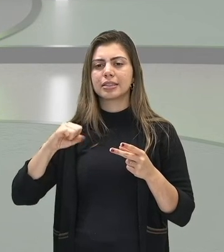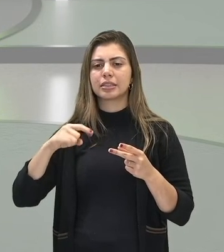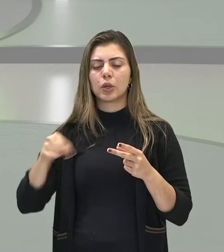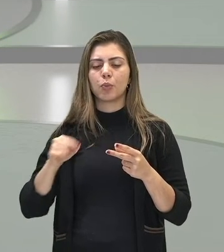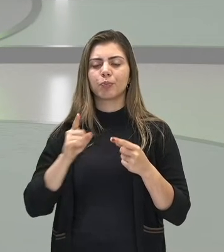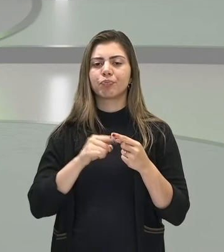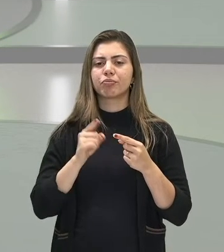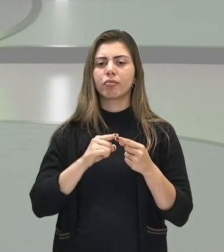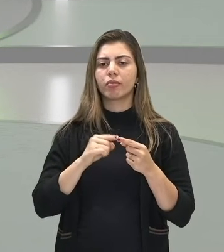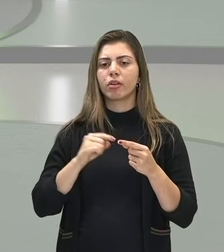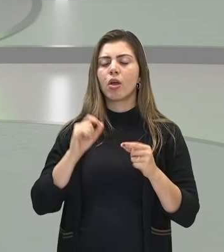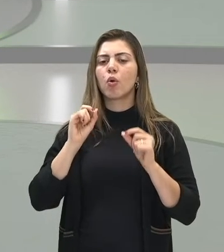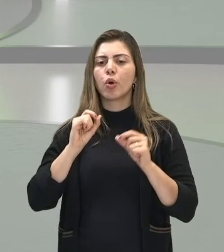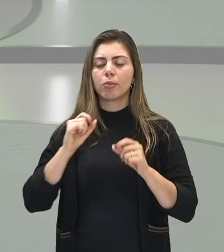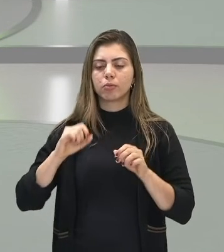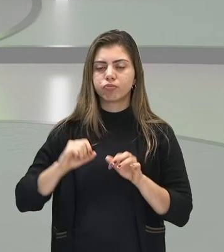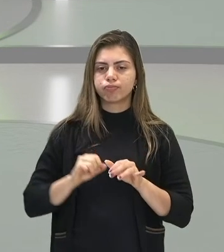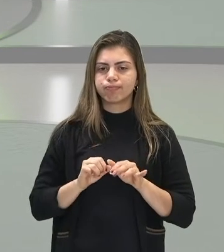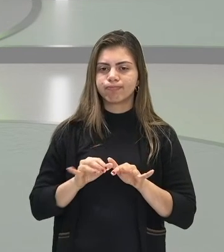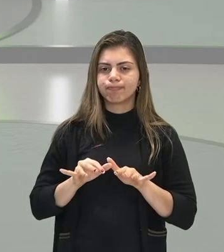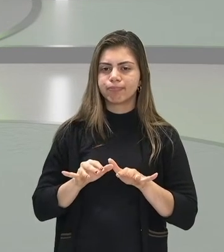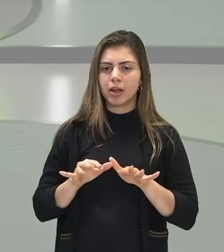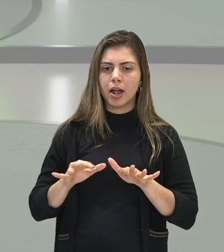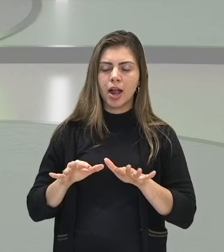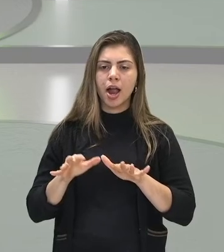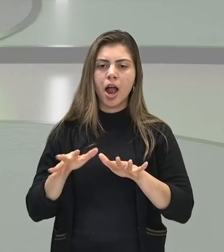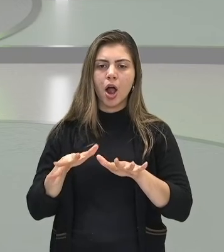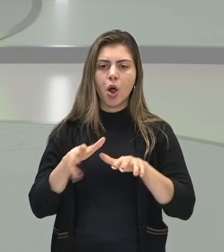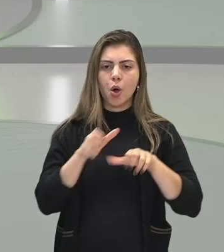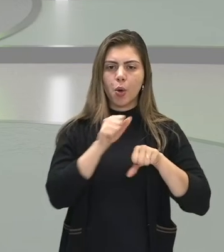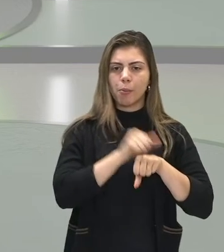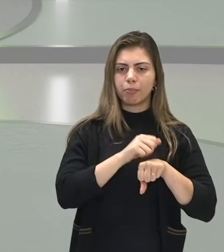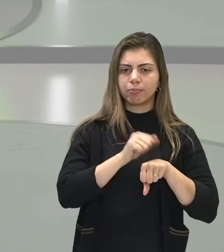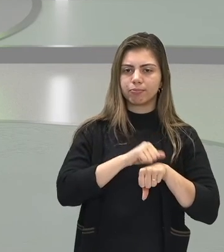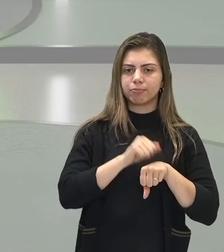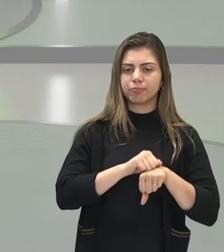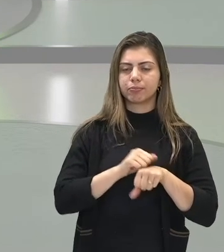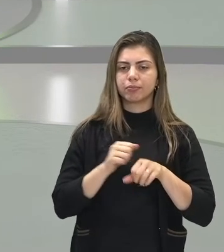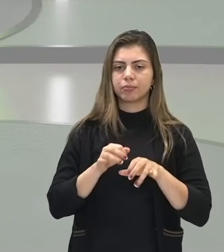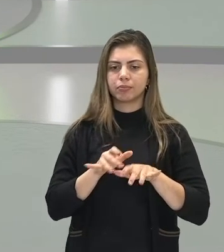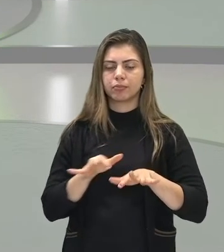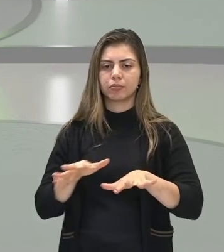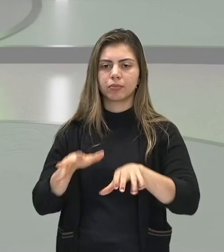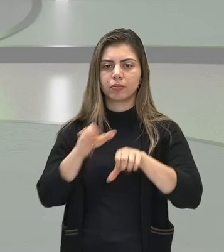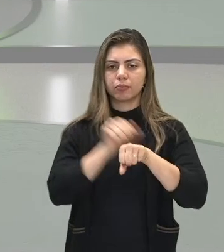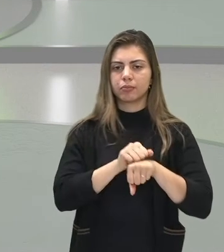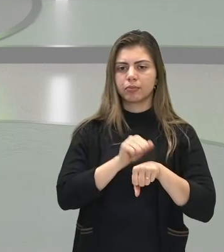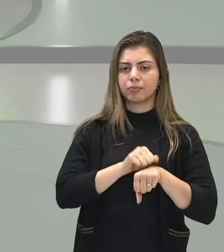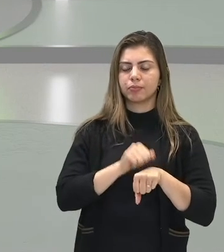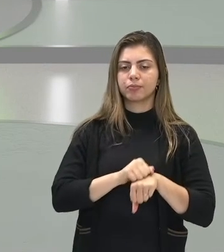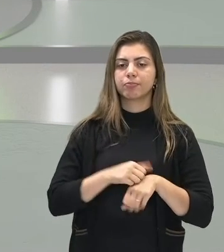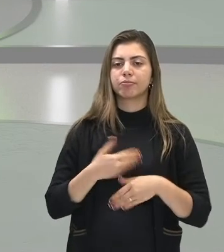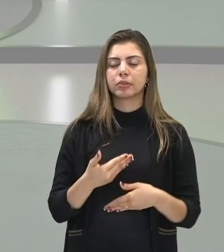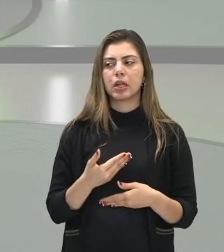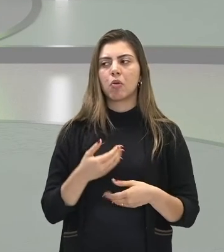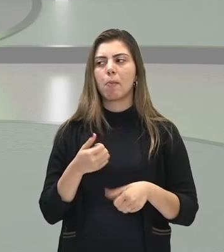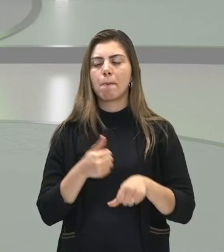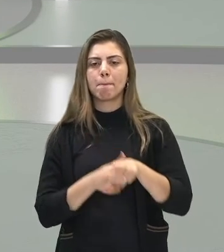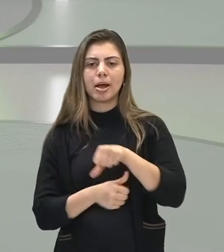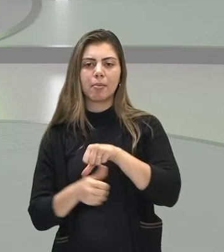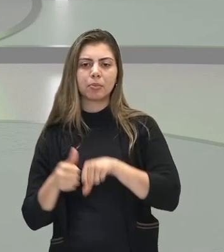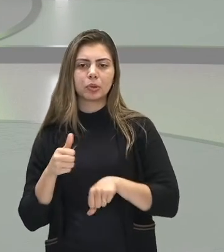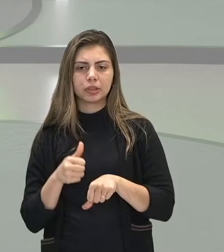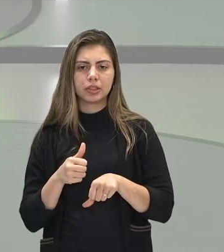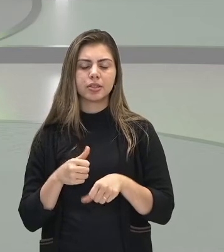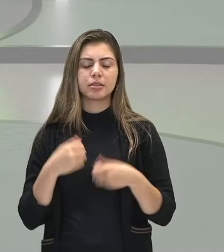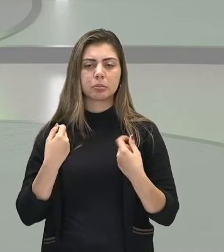estado líquido para o estado sólido. Então, para ocorrer essa mudança de estados